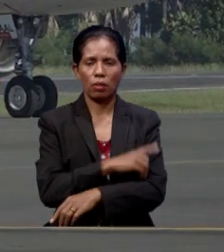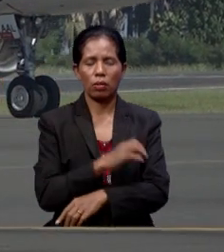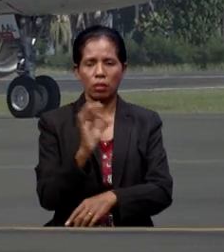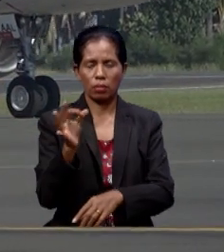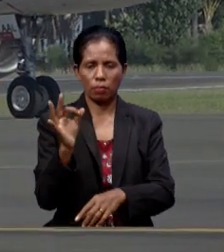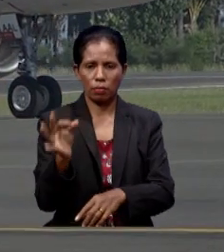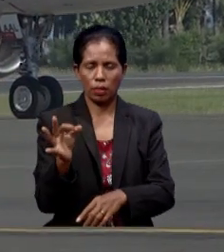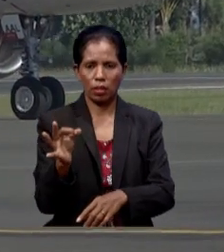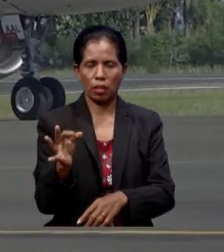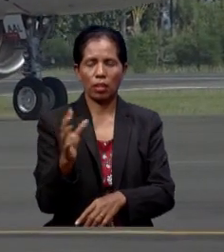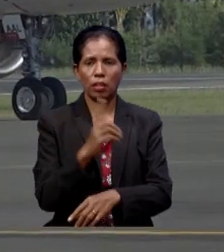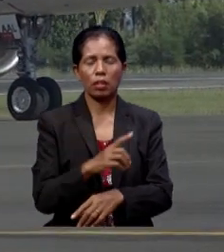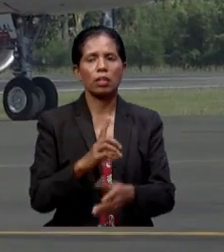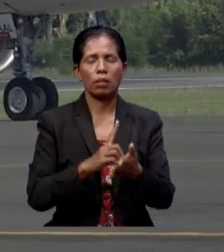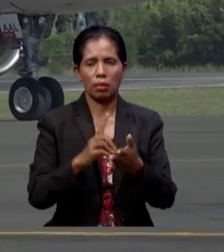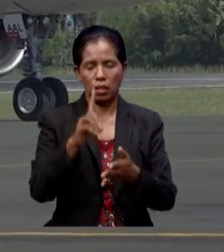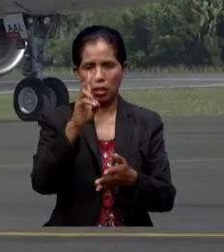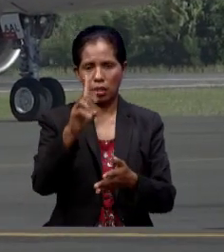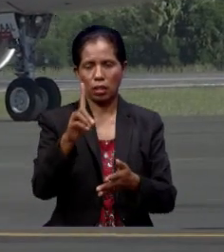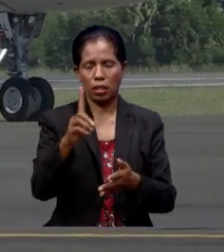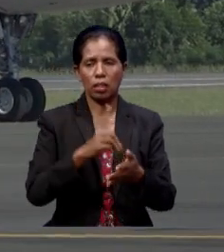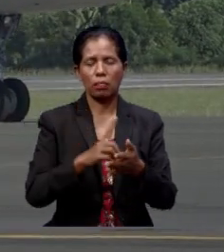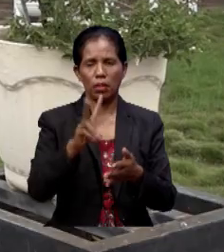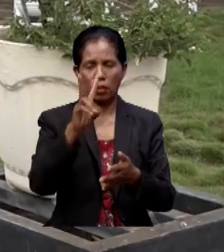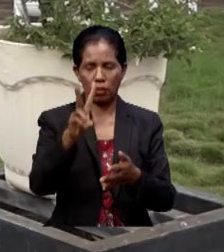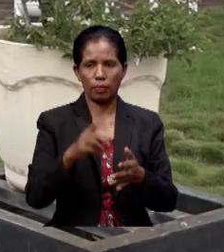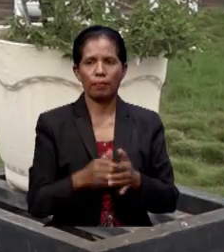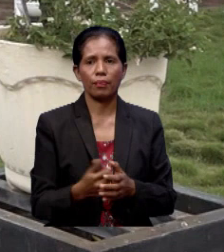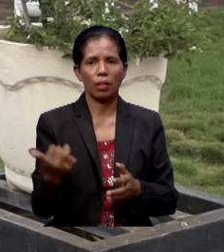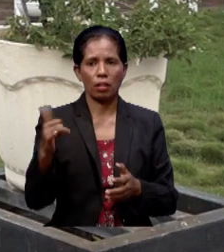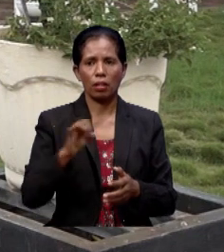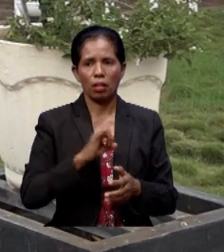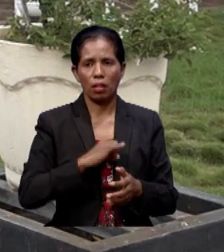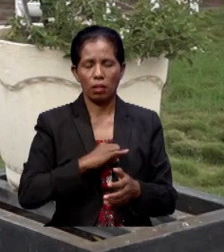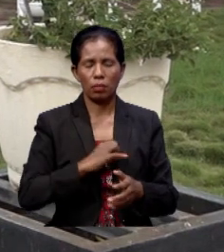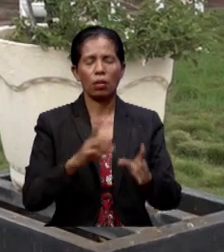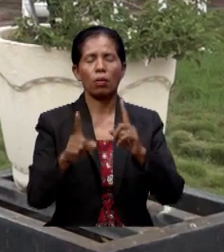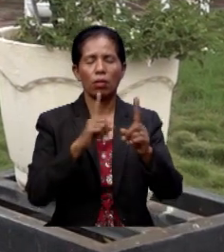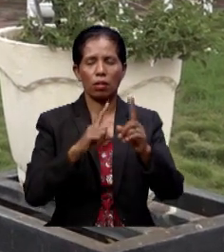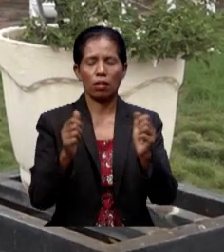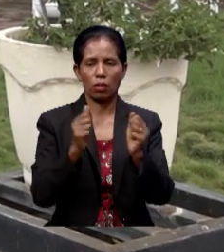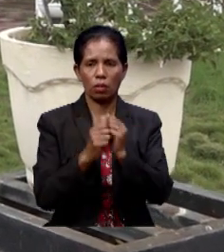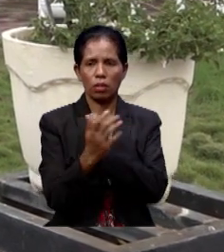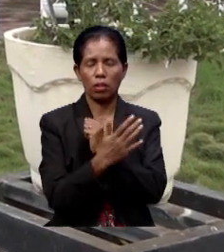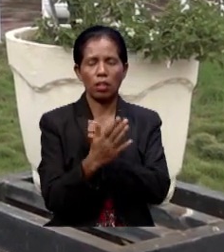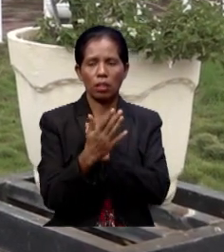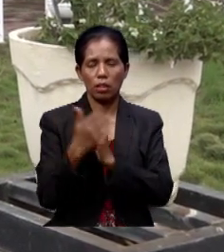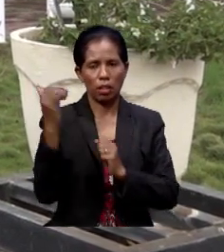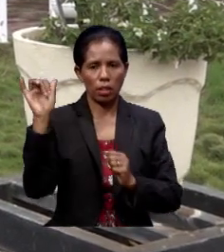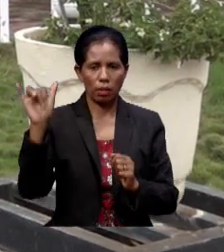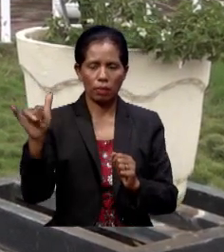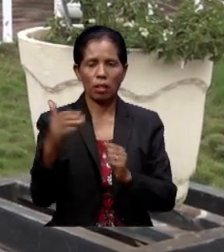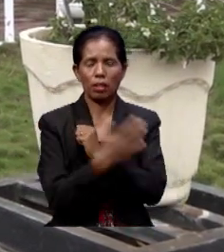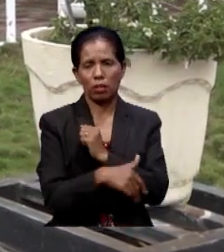iha semana ida ga semana rua, se parte se a nia vamos por sei conversa parte se a neva, se a esforço